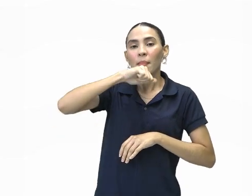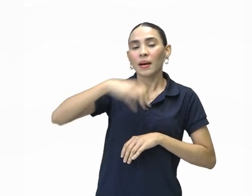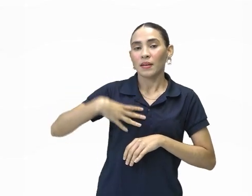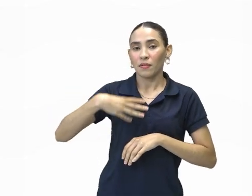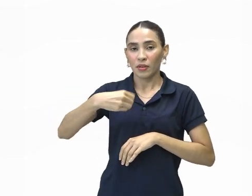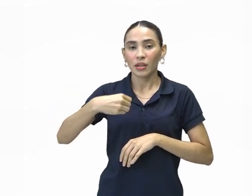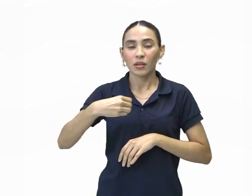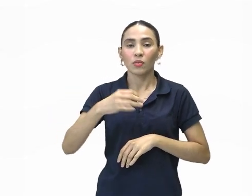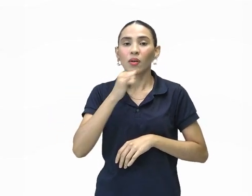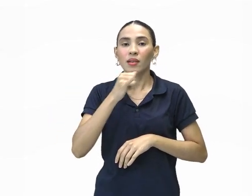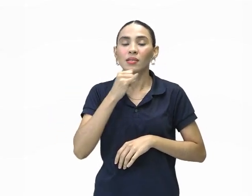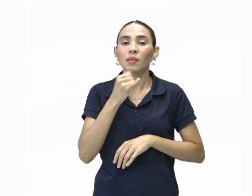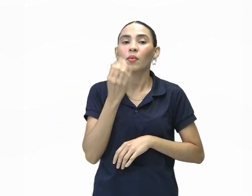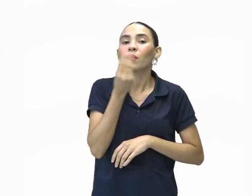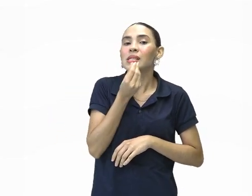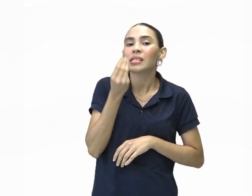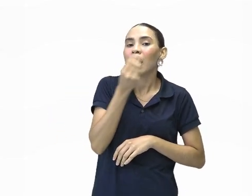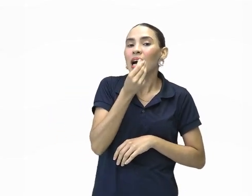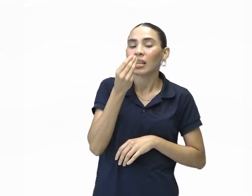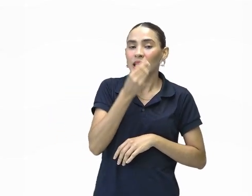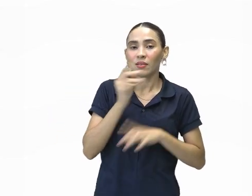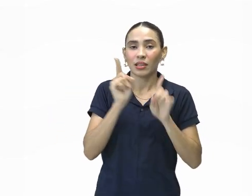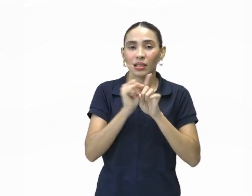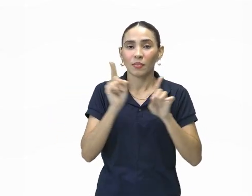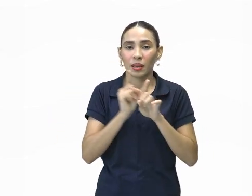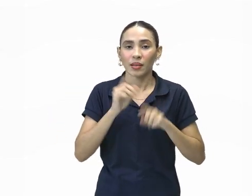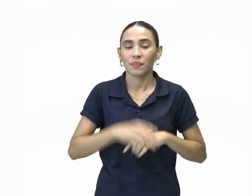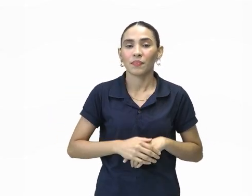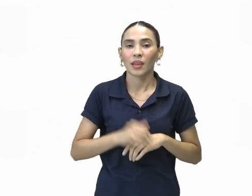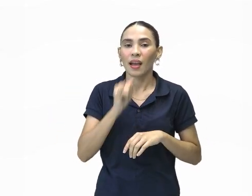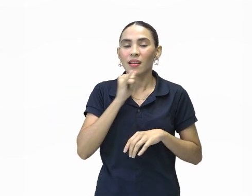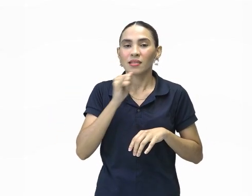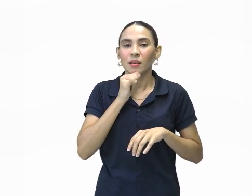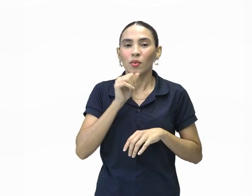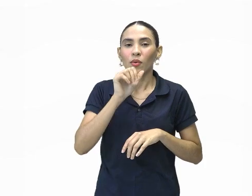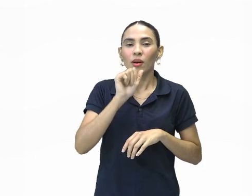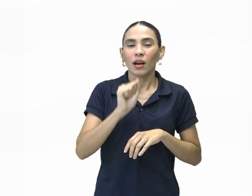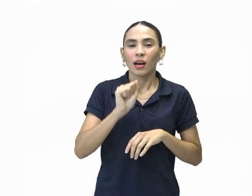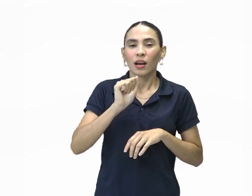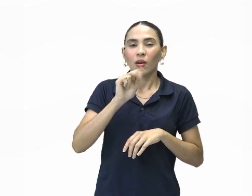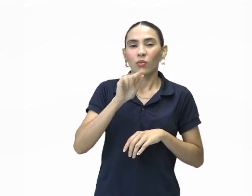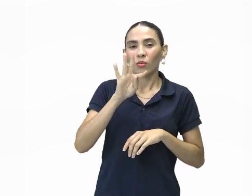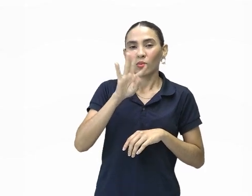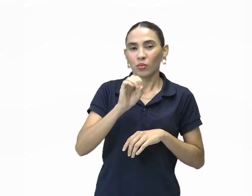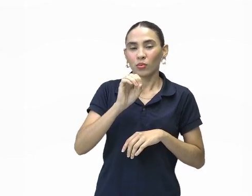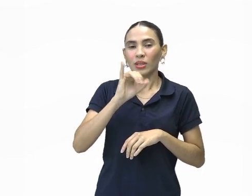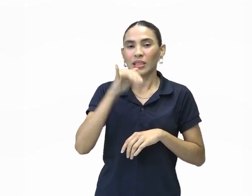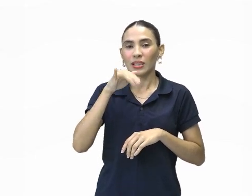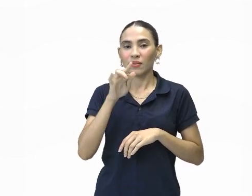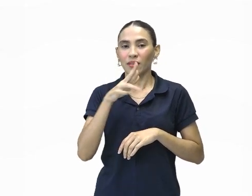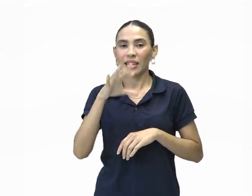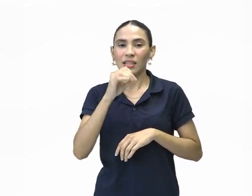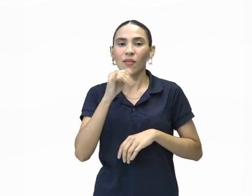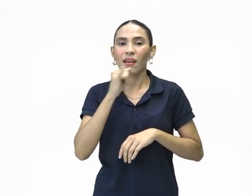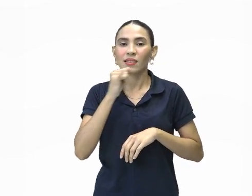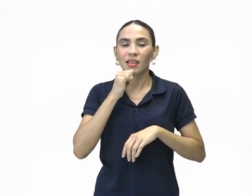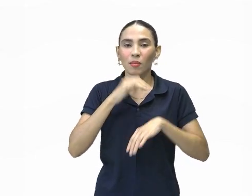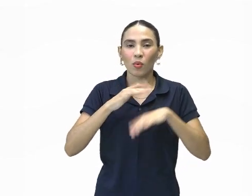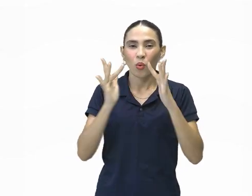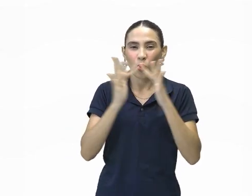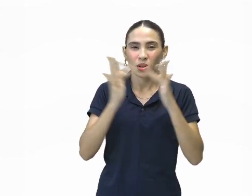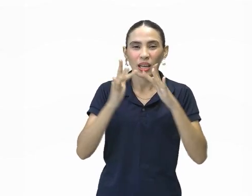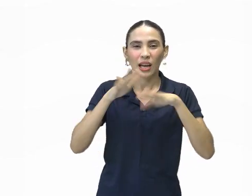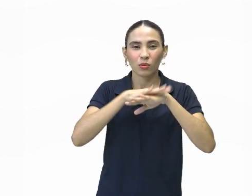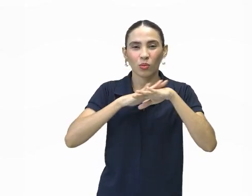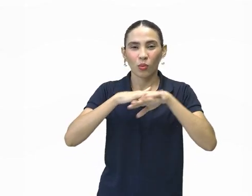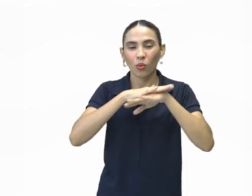filho, através da saliva, através da autoinfecção, né? Então, de uma parte do corpo da mesma pessoa migrar para